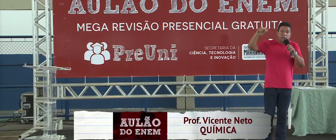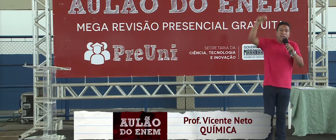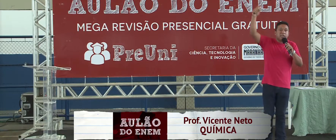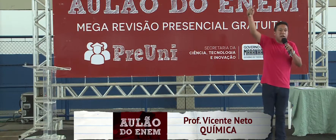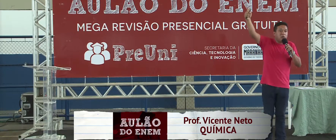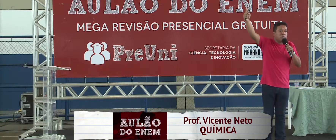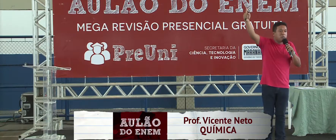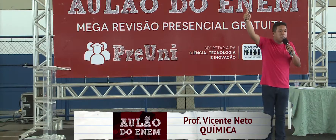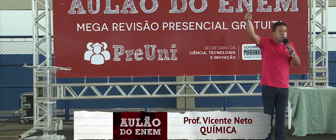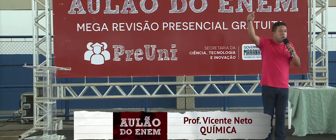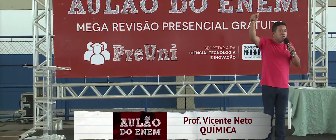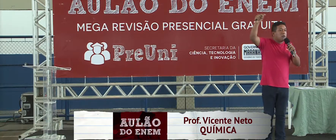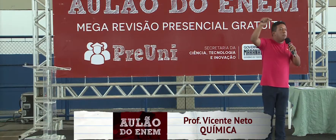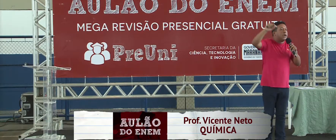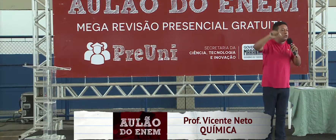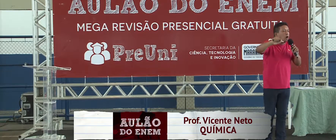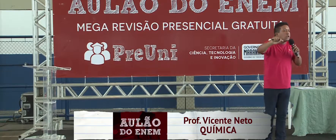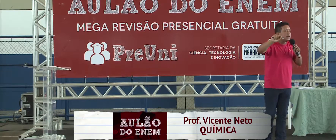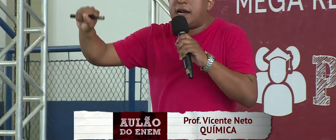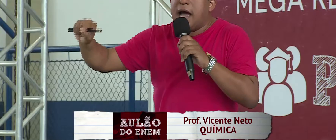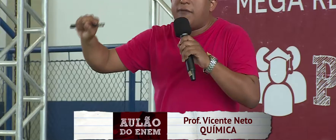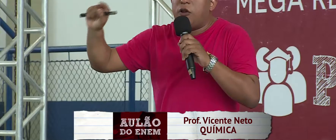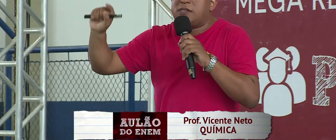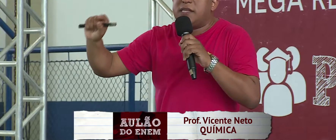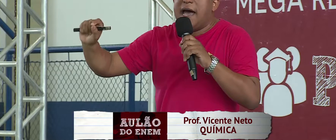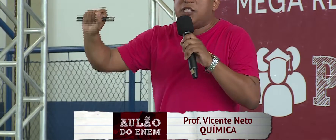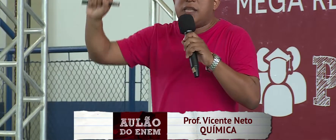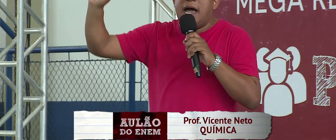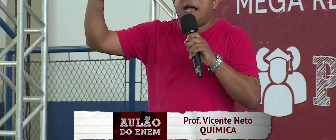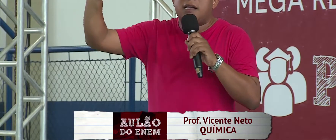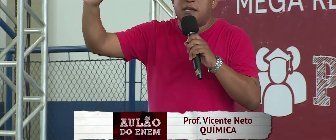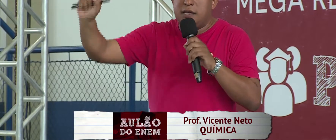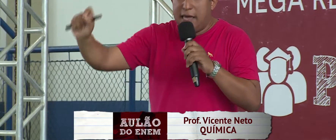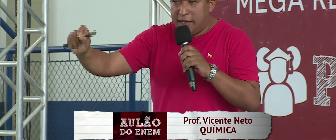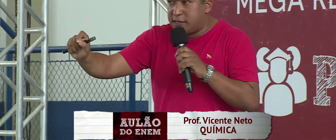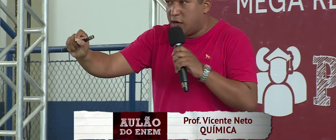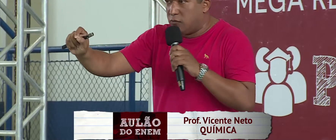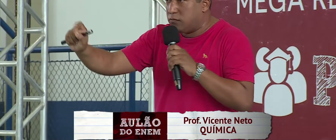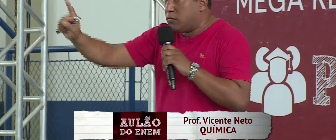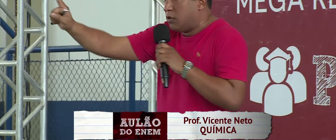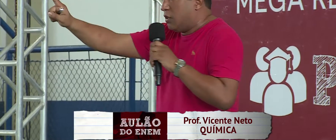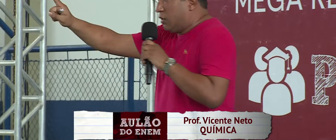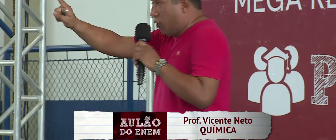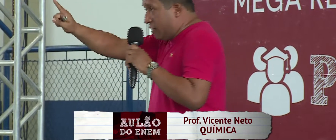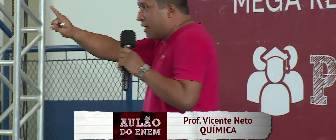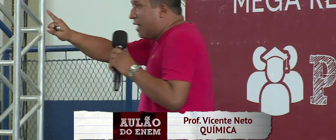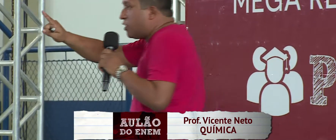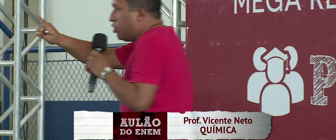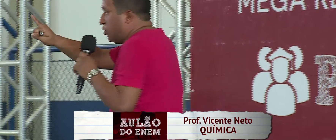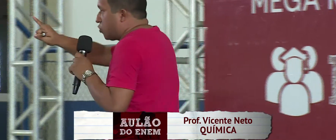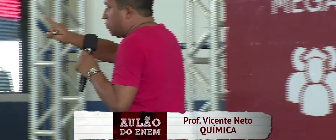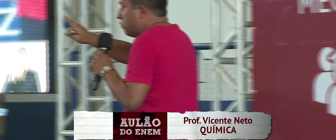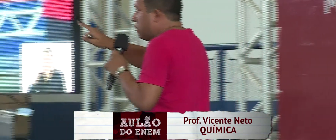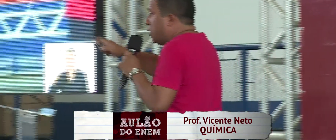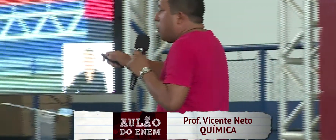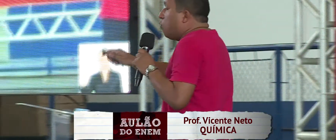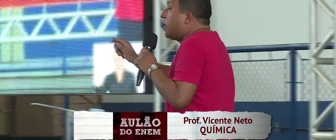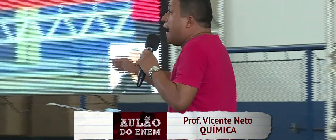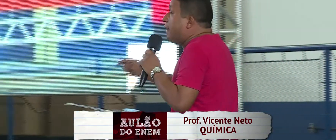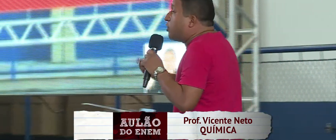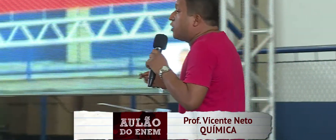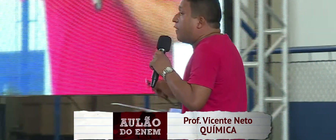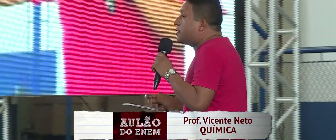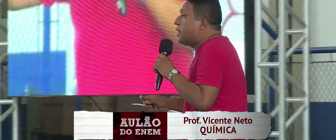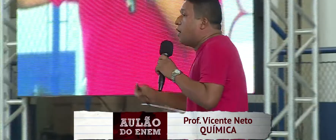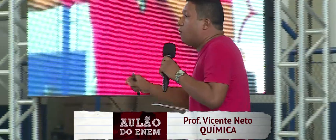energia de ativação, menor será a velocidade da reação. Não esquece disso. O